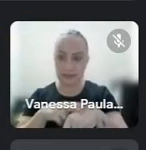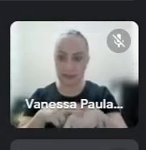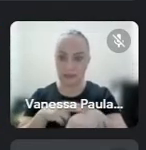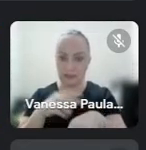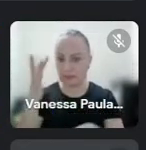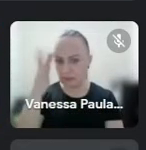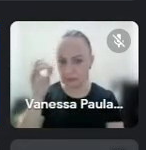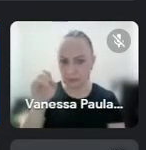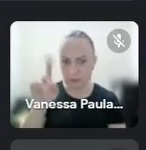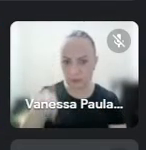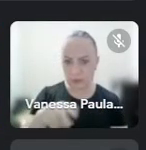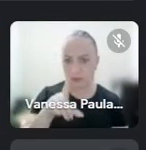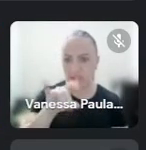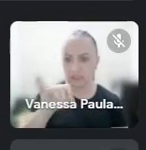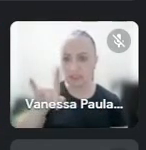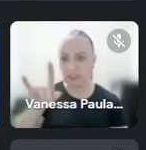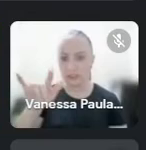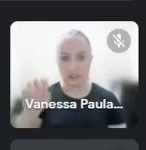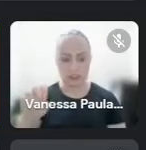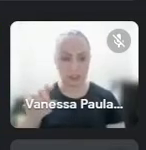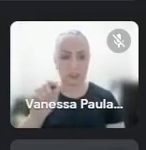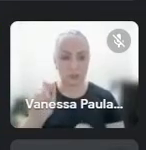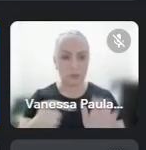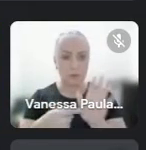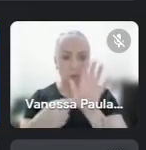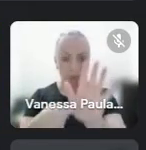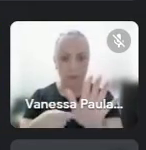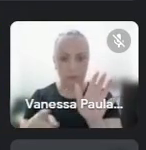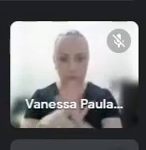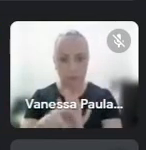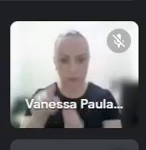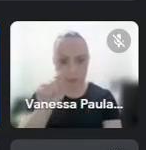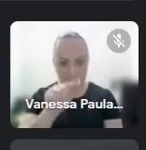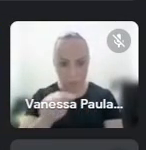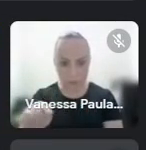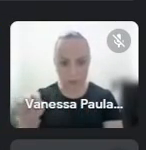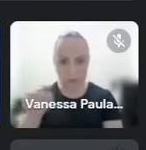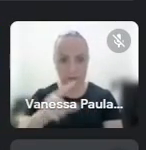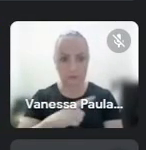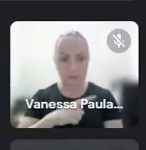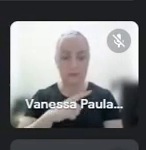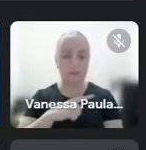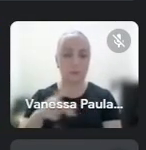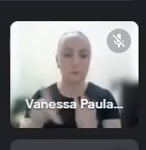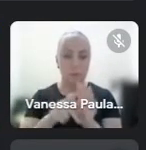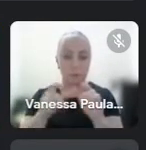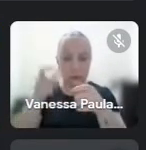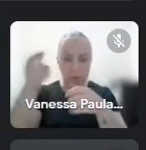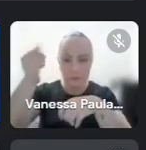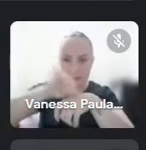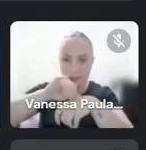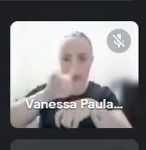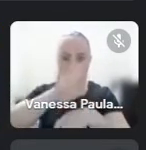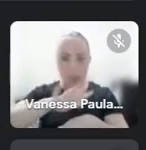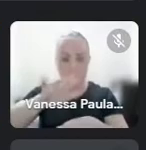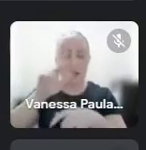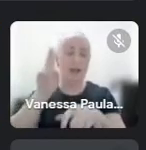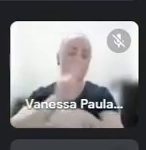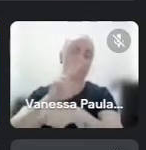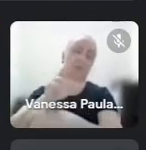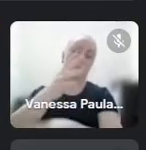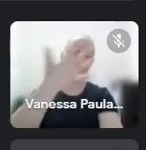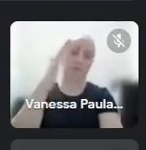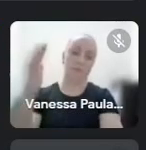Diego, a Luana que está apresentando, mas você pode mostrar bem aqui, gente, a APA do Gelado. Ela é uma área de preservação ambiental.